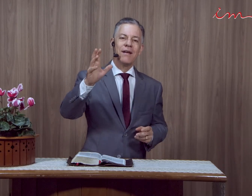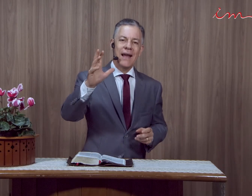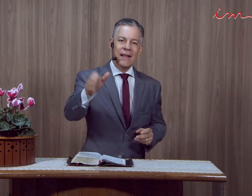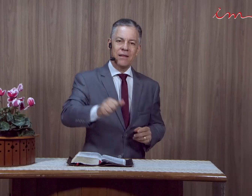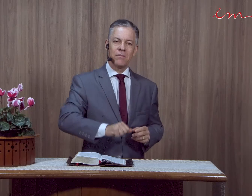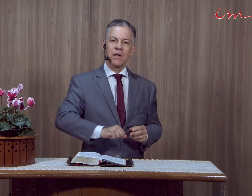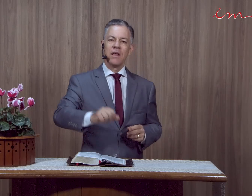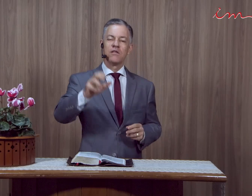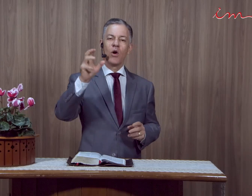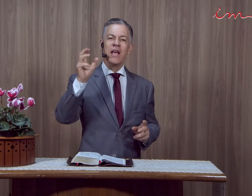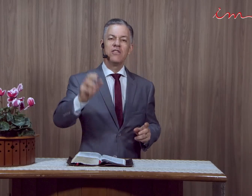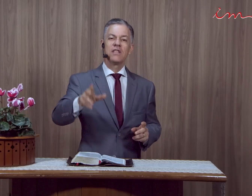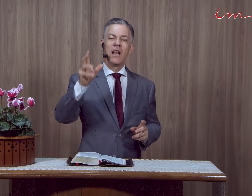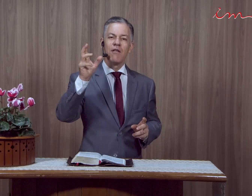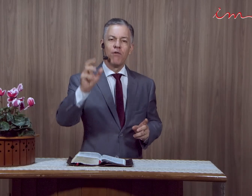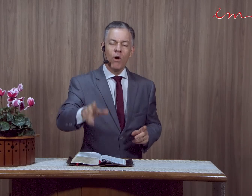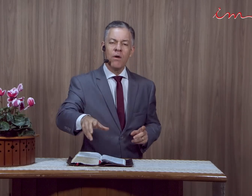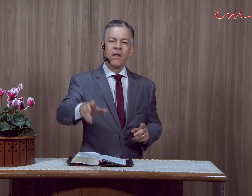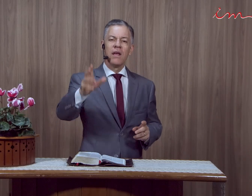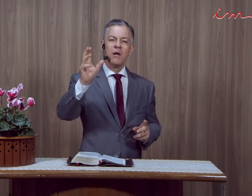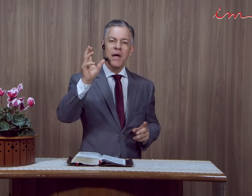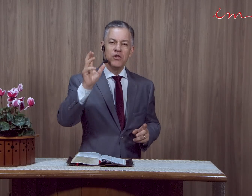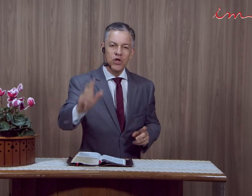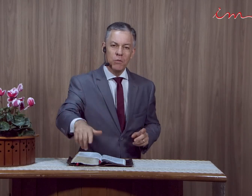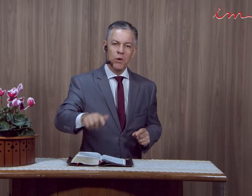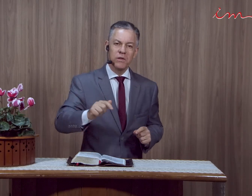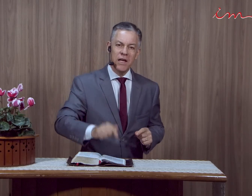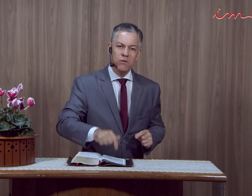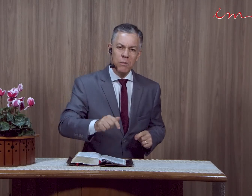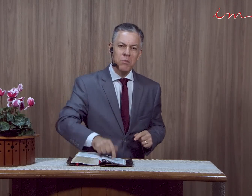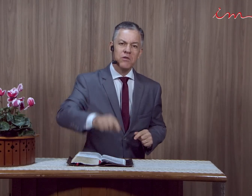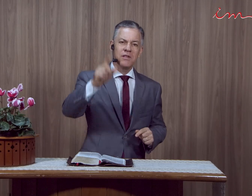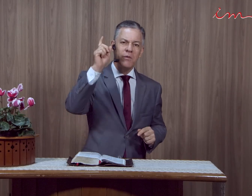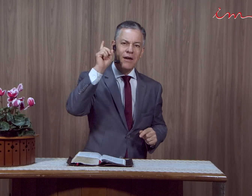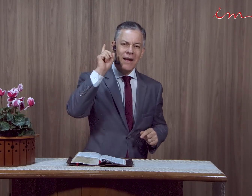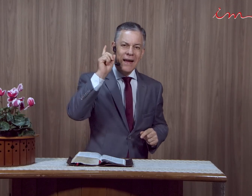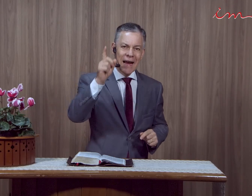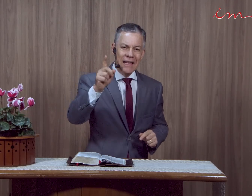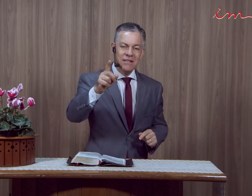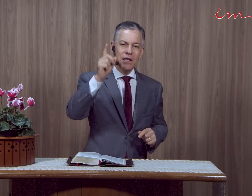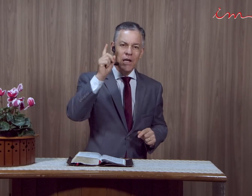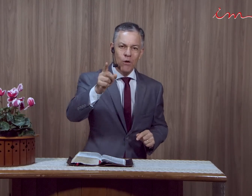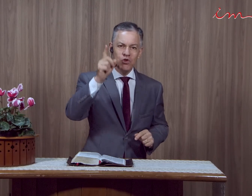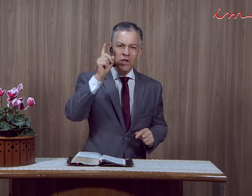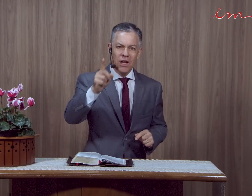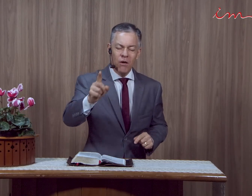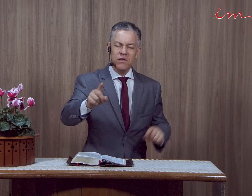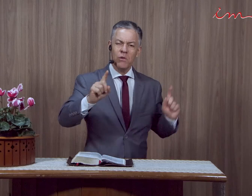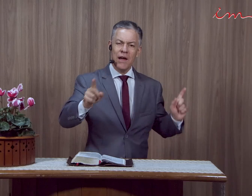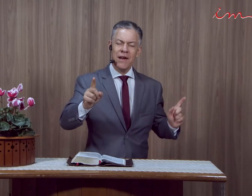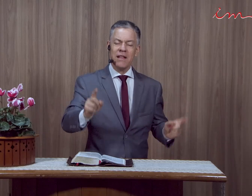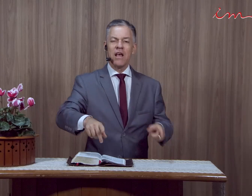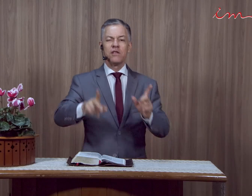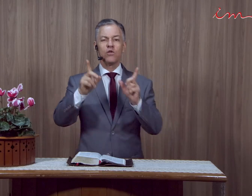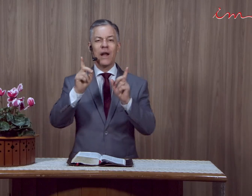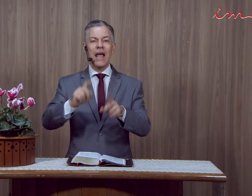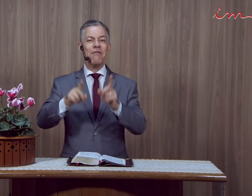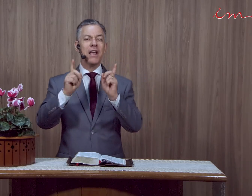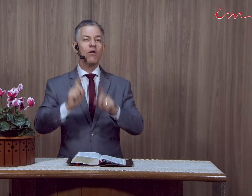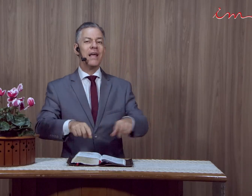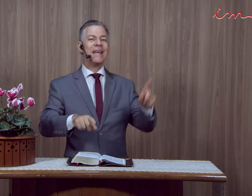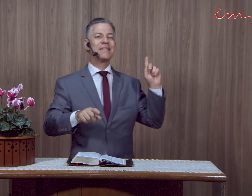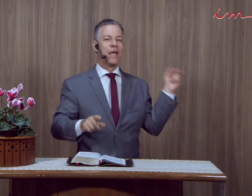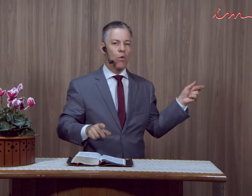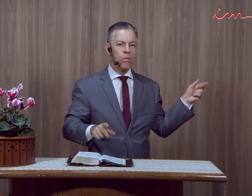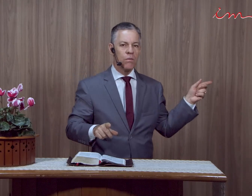você não leva nada. Se alguém disse que levou, ele mentiu, porque o texto bíblico diz que você não leva nada. Se Deus te deu, você não leva nada, você só